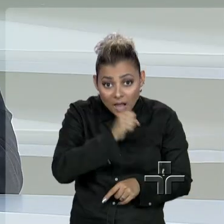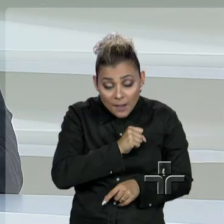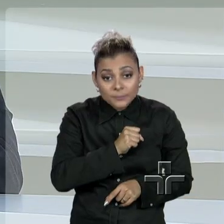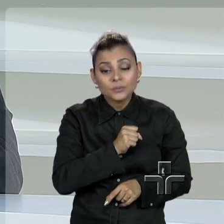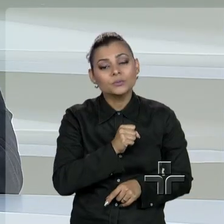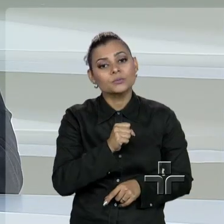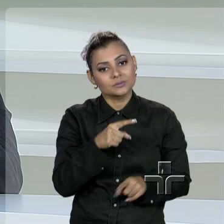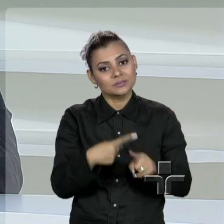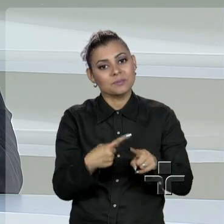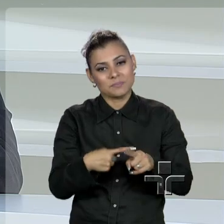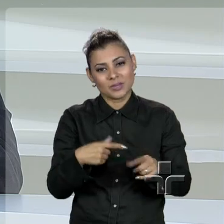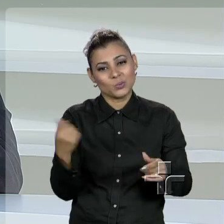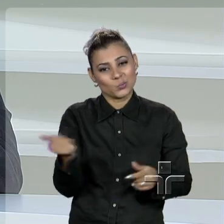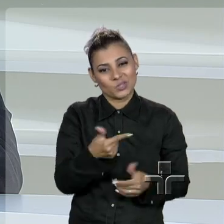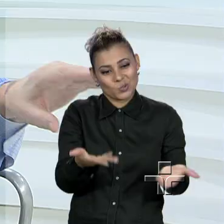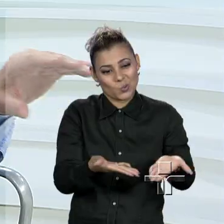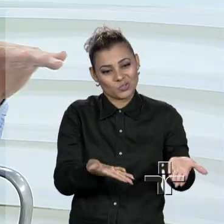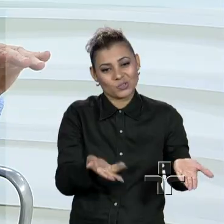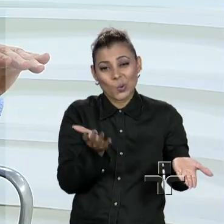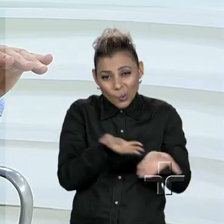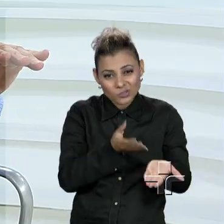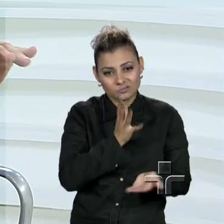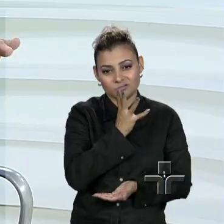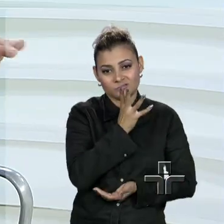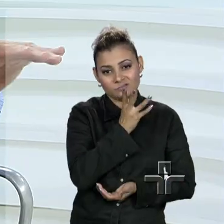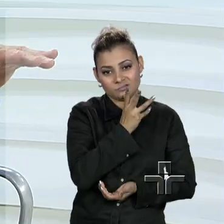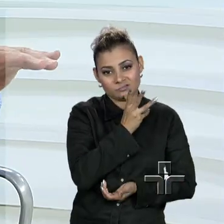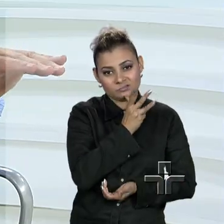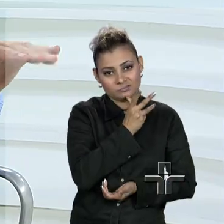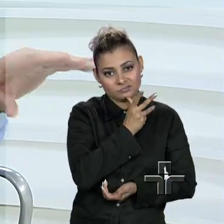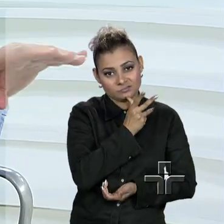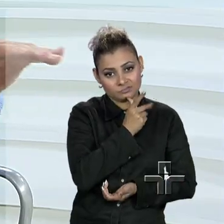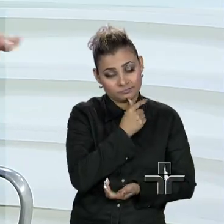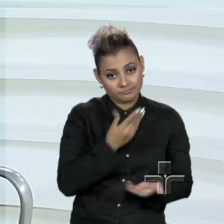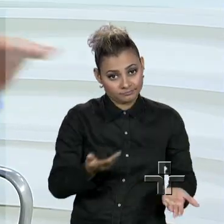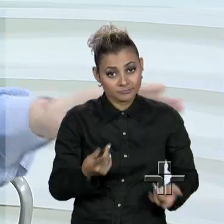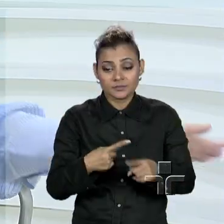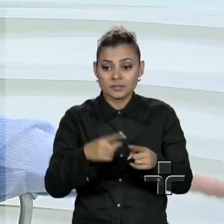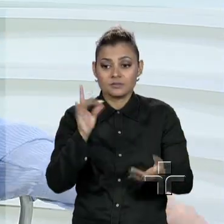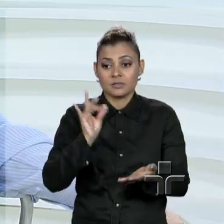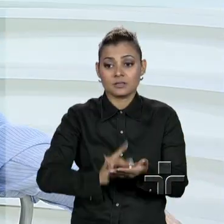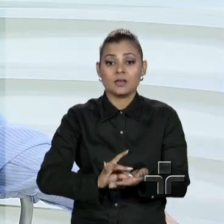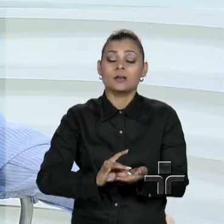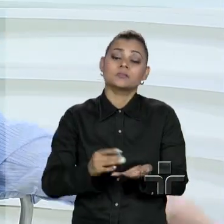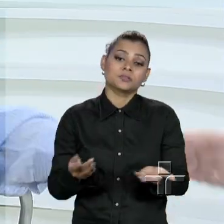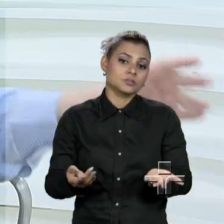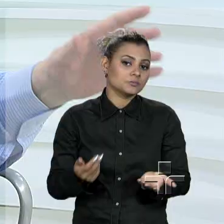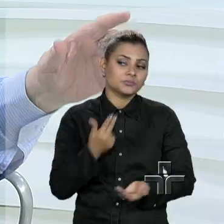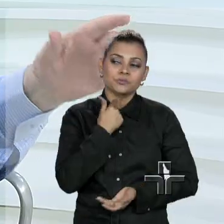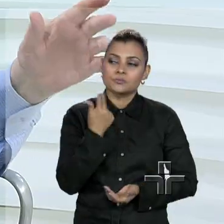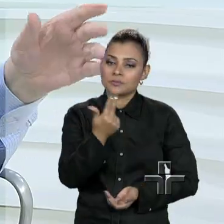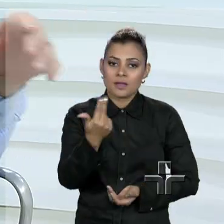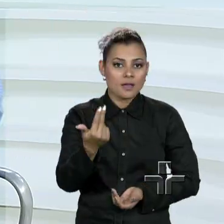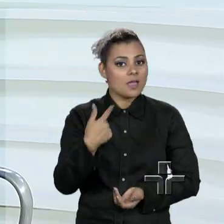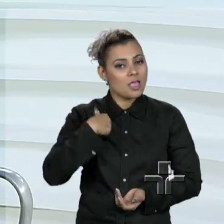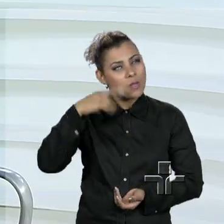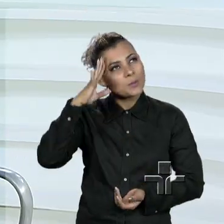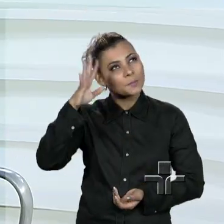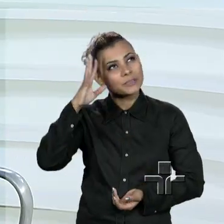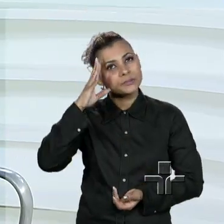tem acontecido. Agora, eu acho que não existe outra saída, não tem mágica. Eu penso,